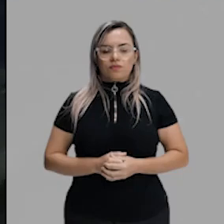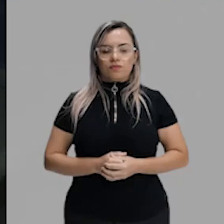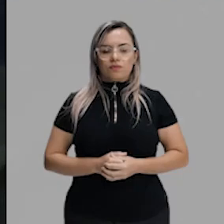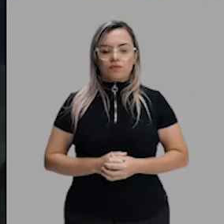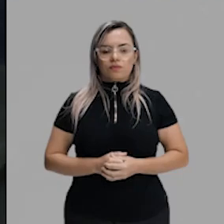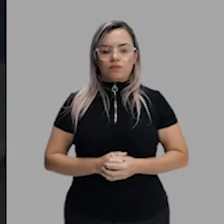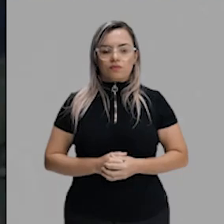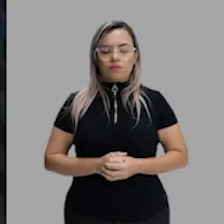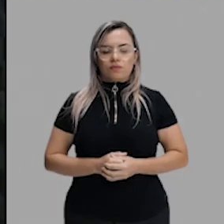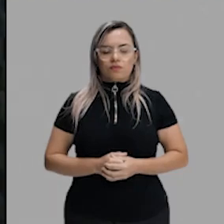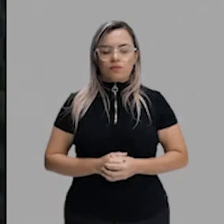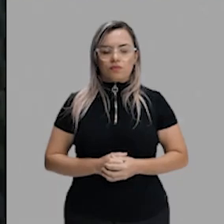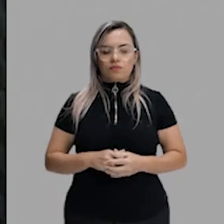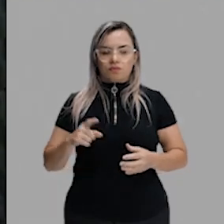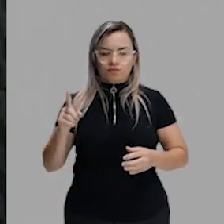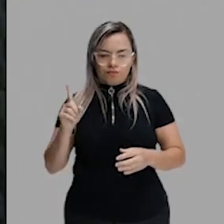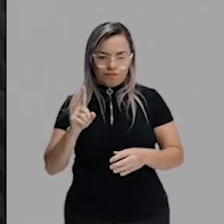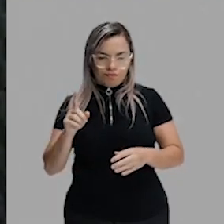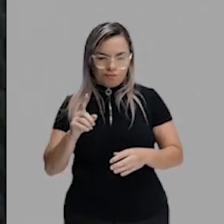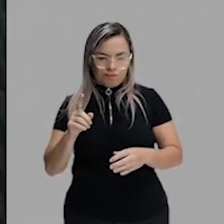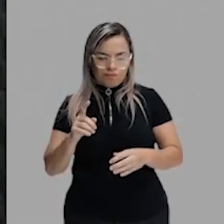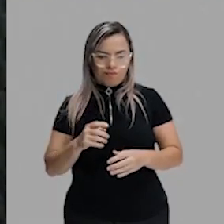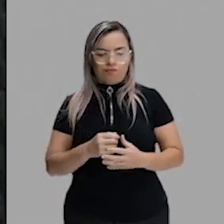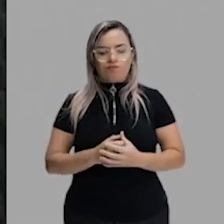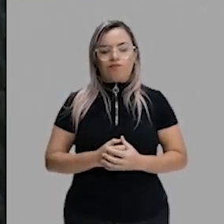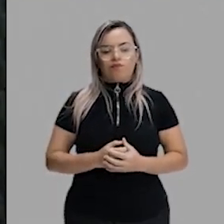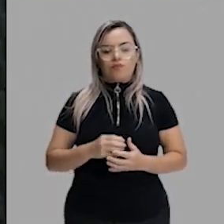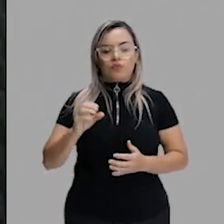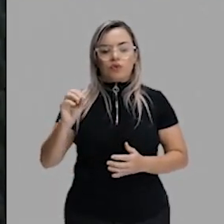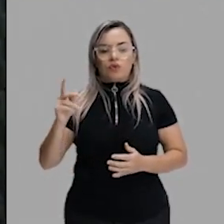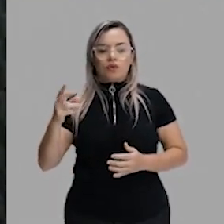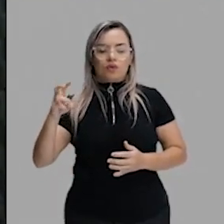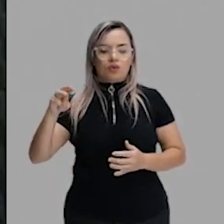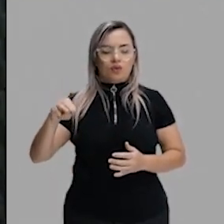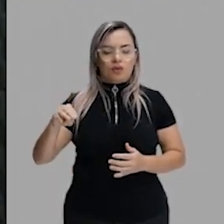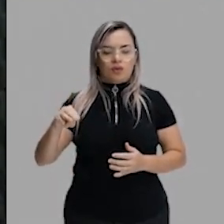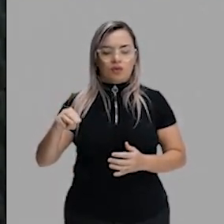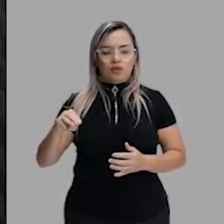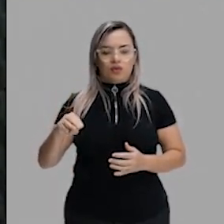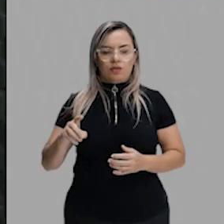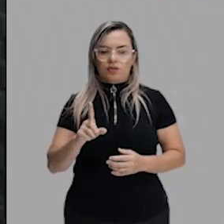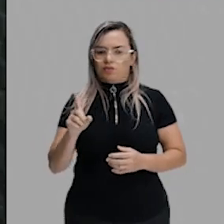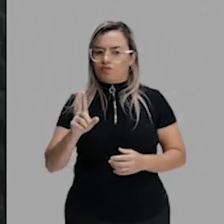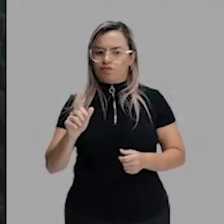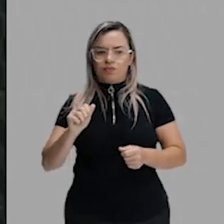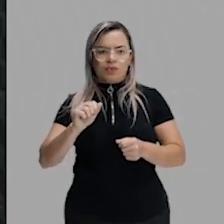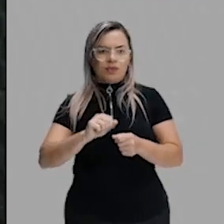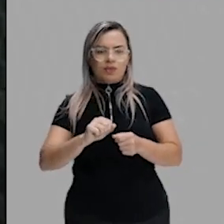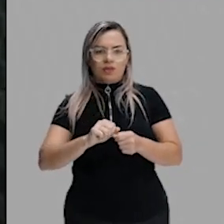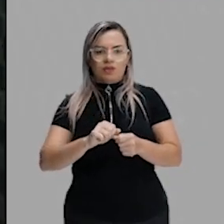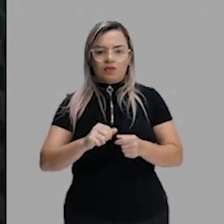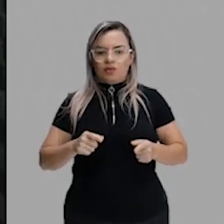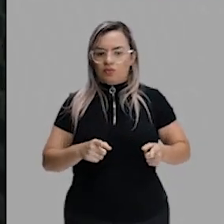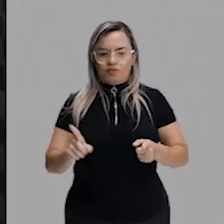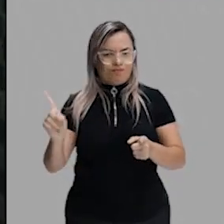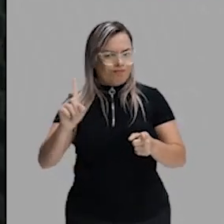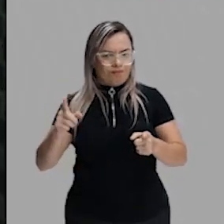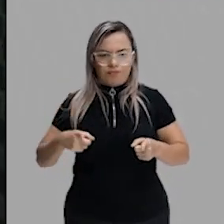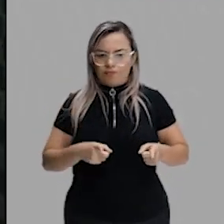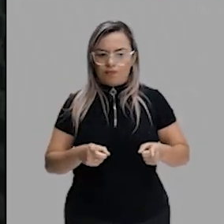certo? Ele vai trabalhar agora não com resistência constante, mas com resistência